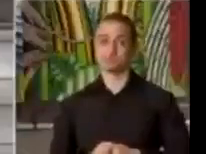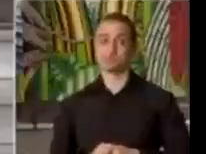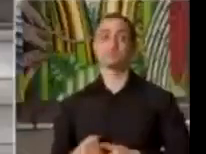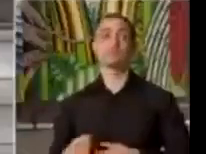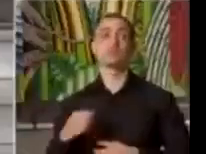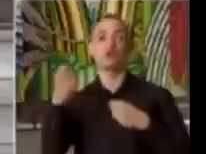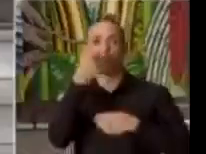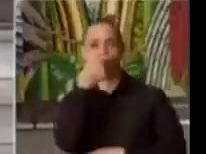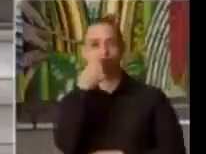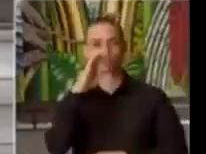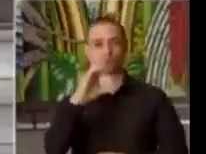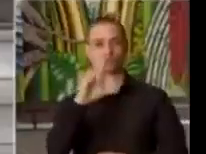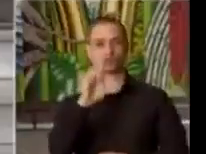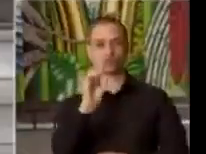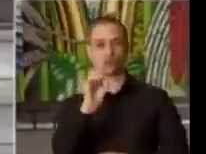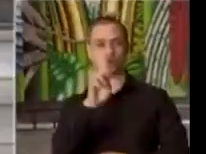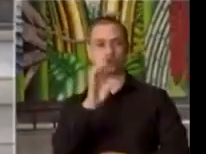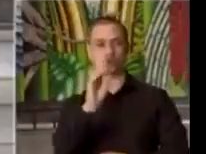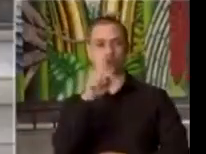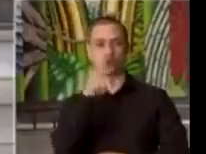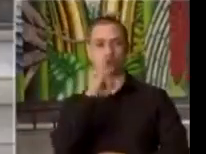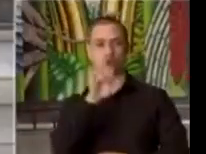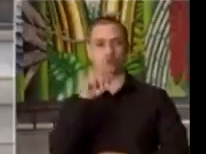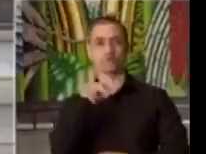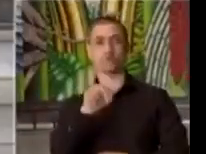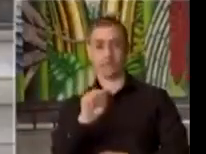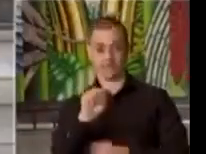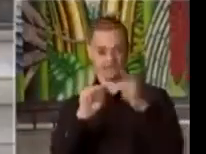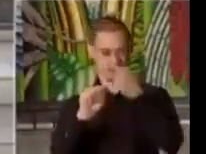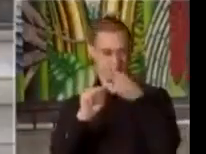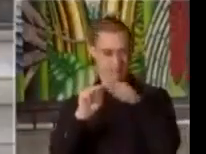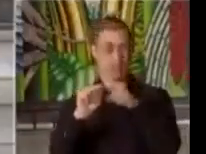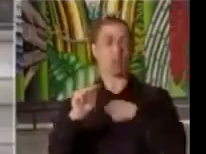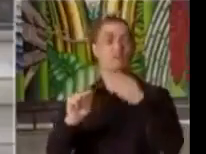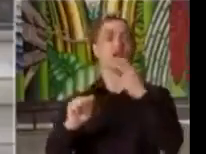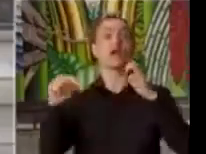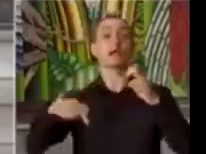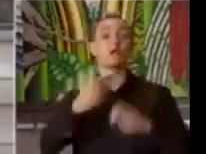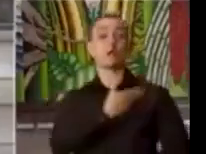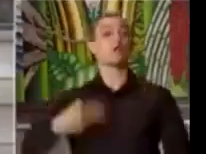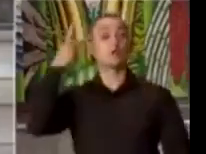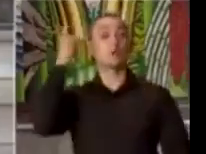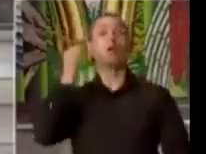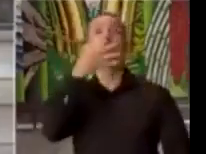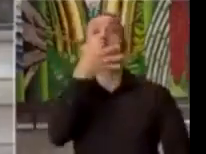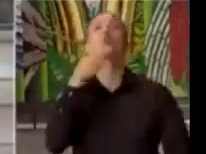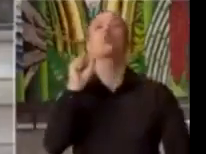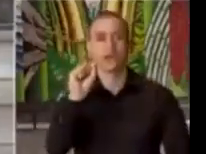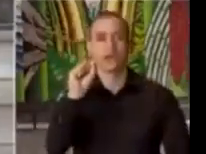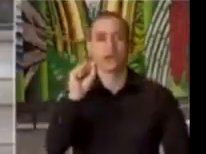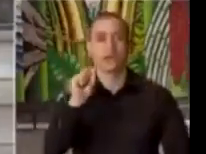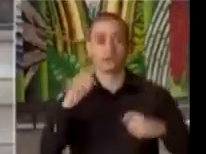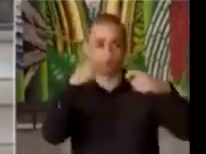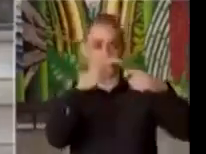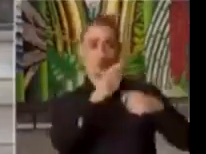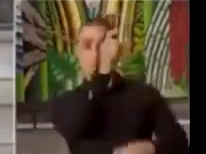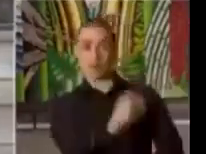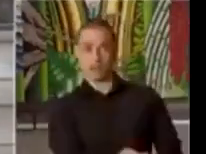cloroquina quero deixar Clara a posição do Governo do Estado de São Paulo em relação a cloroquina foi o médico